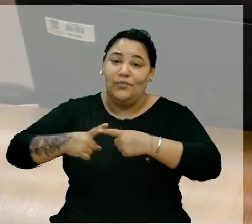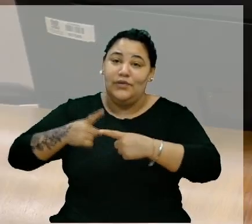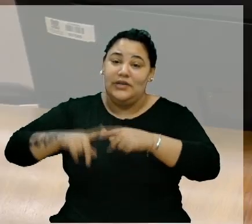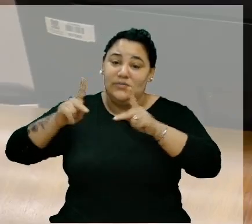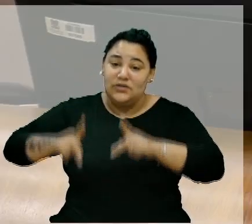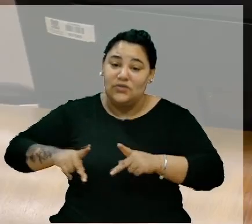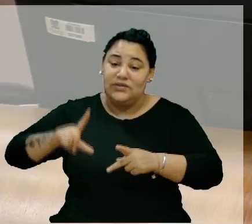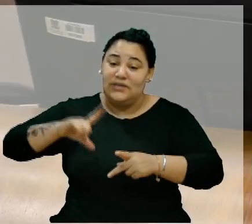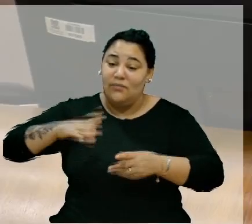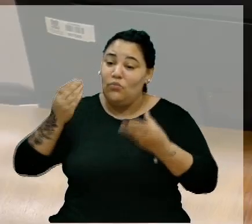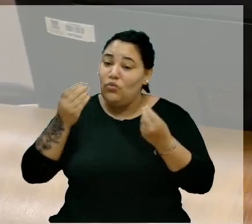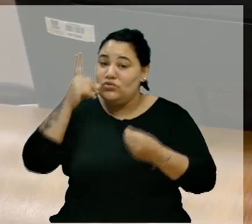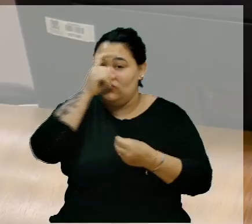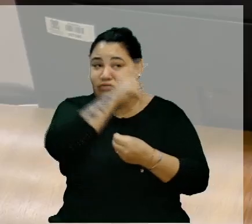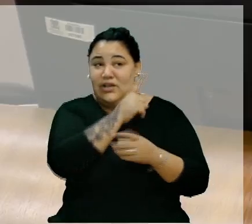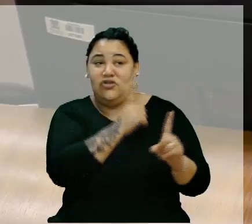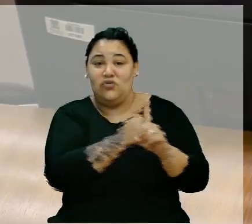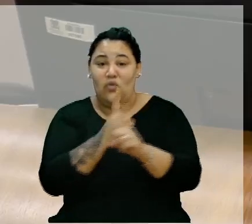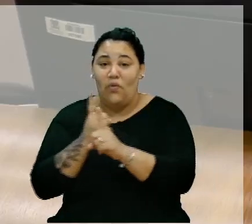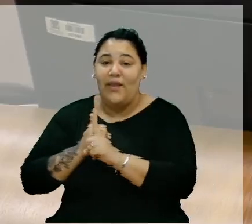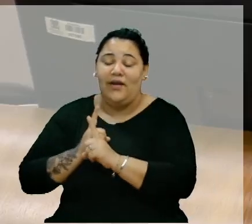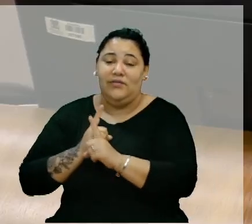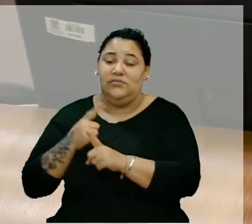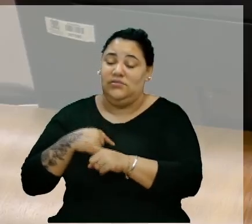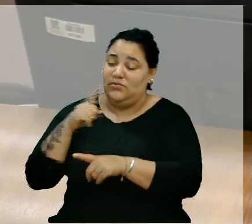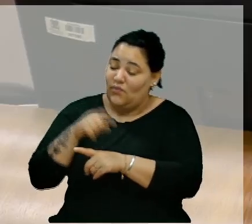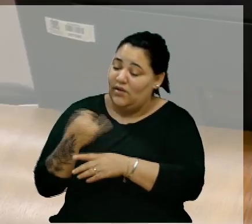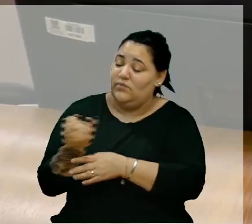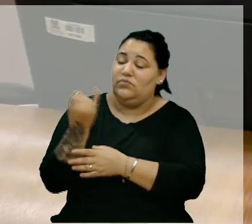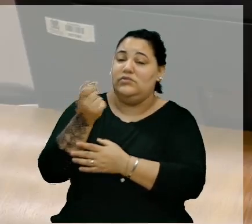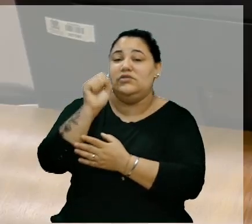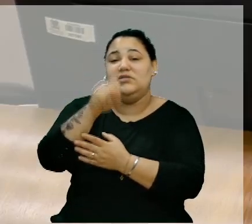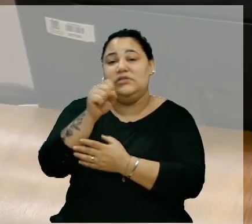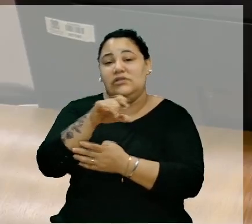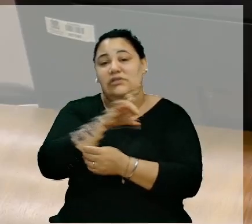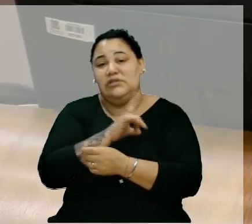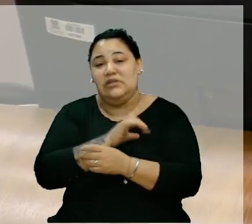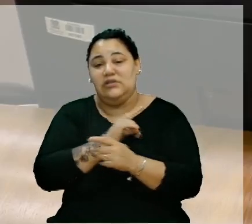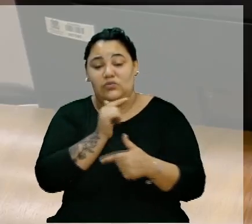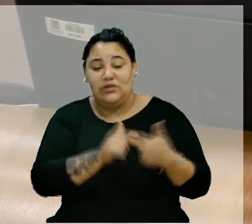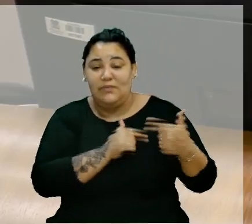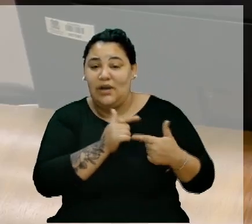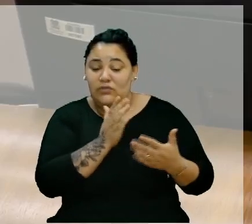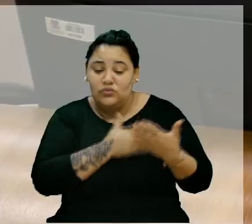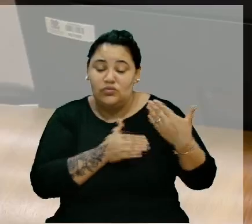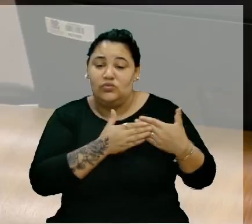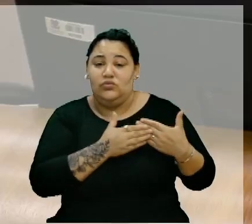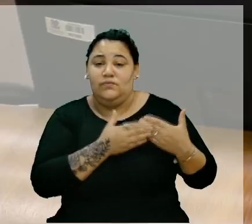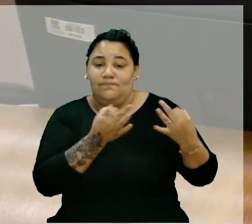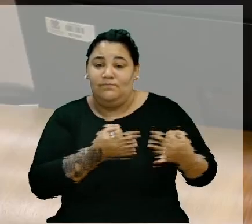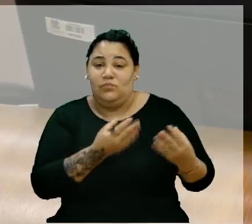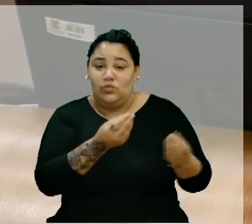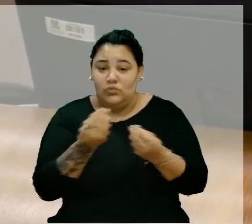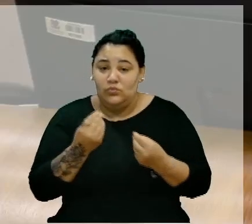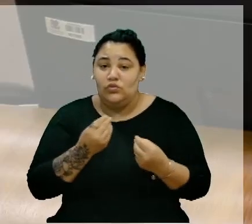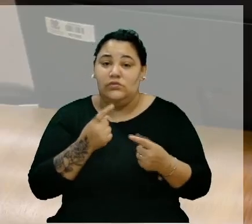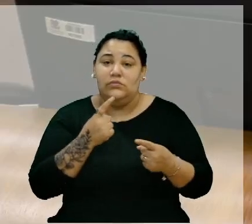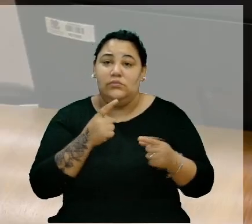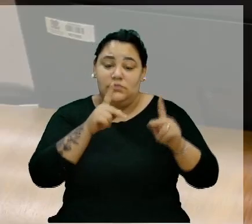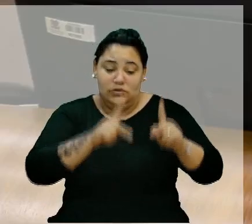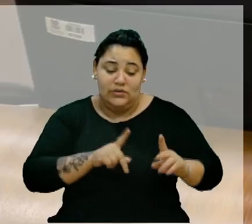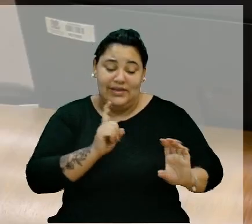dificuldades. Então é importante isso, que a gente também dê celeridade nesse processo, porque muitas pessoas dependem disso, inclusive para